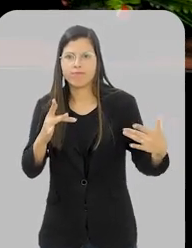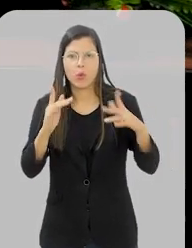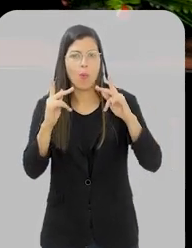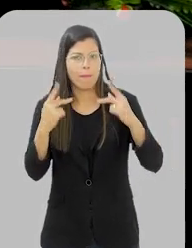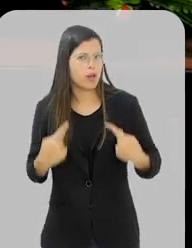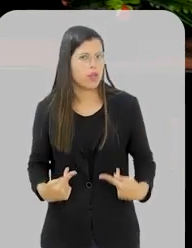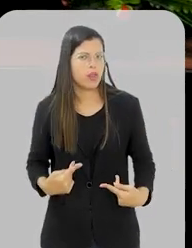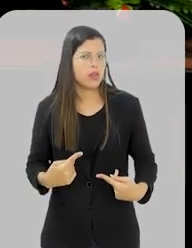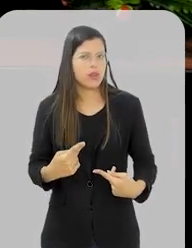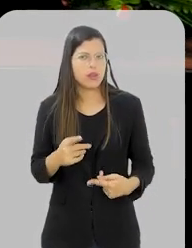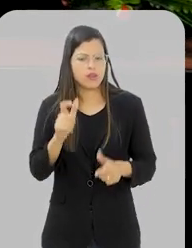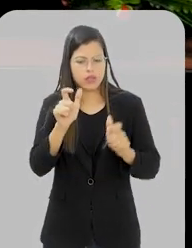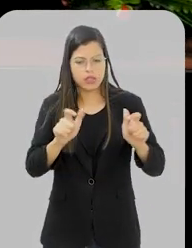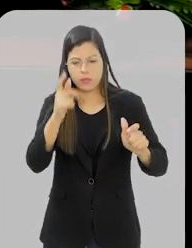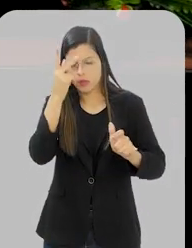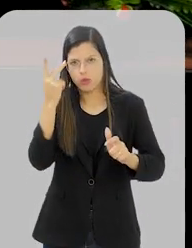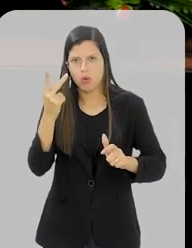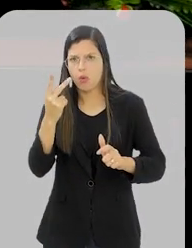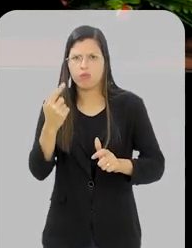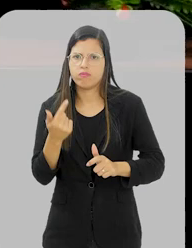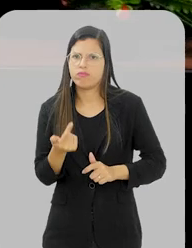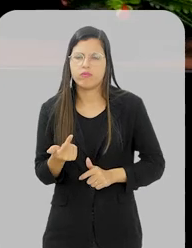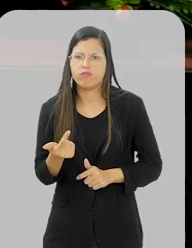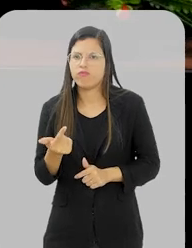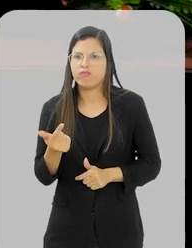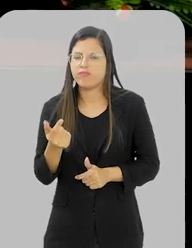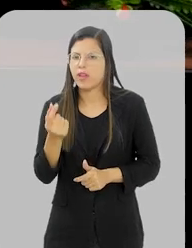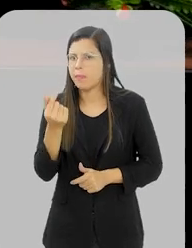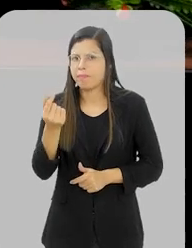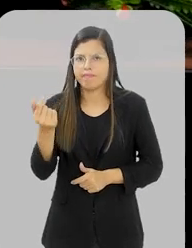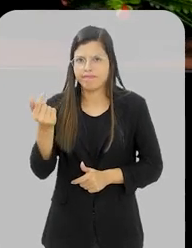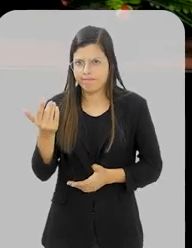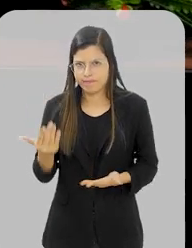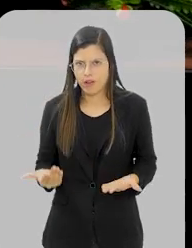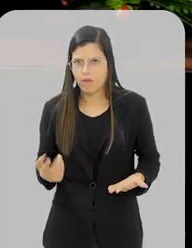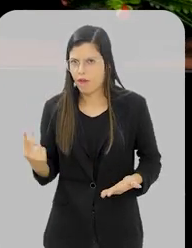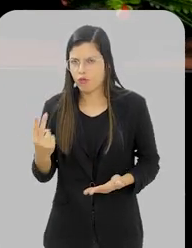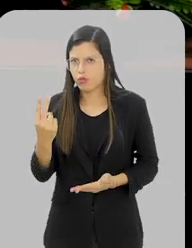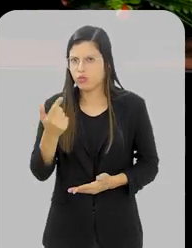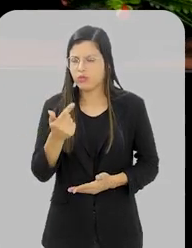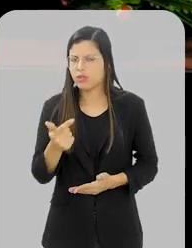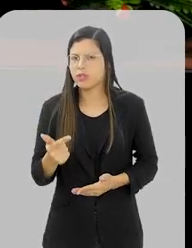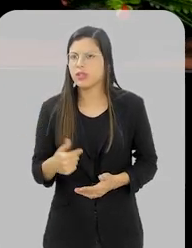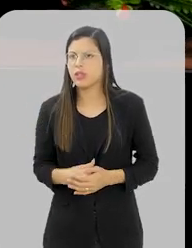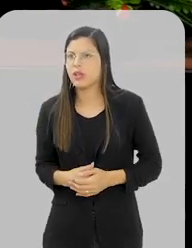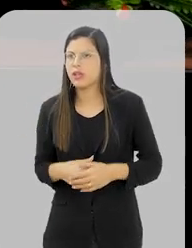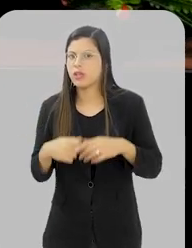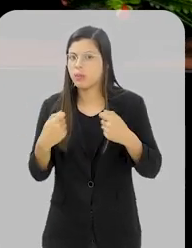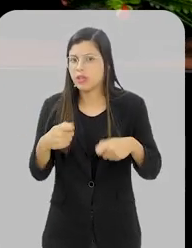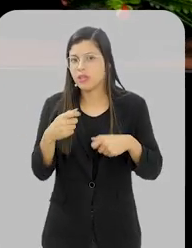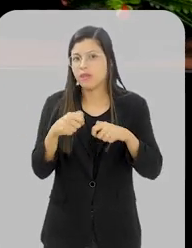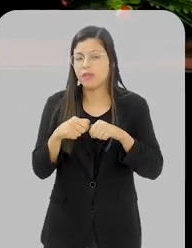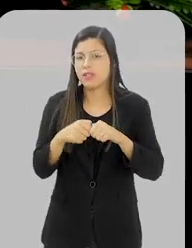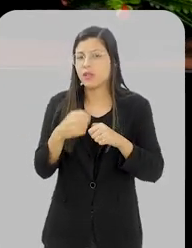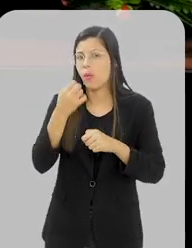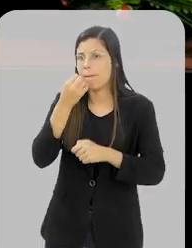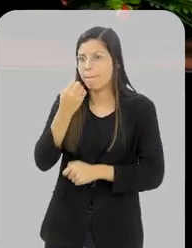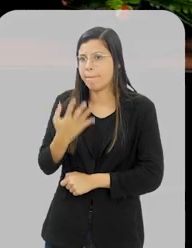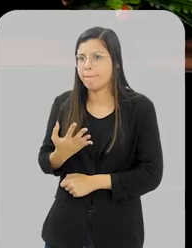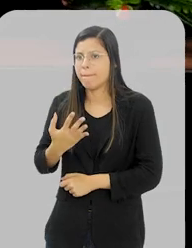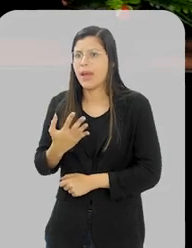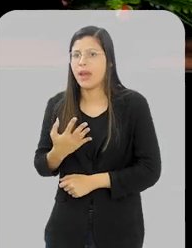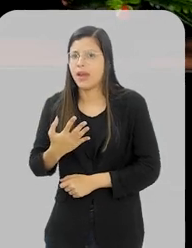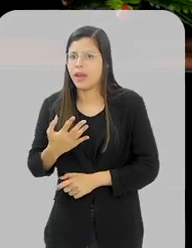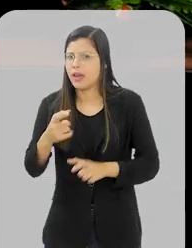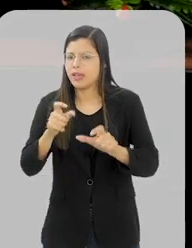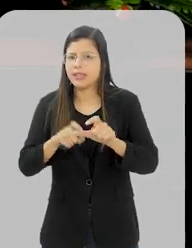não tem preço entende faça o bem a quem te quer bem faça o bem a qualquer um independente de quem não tem